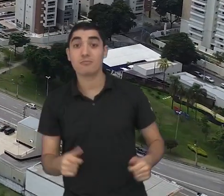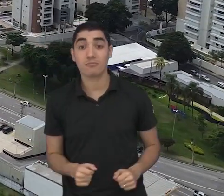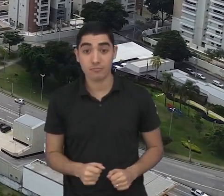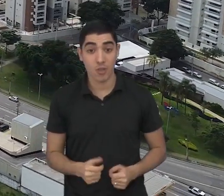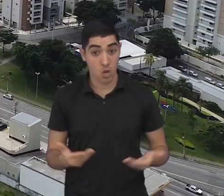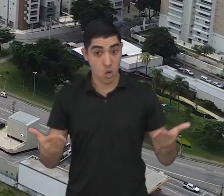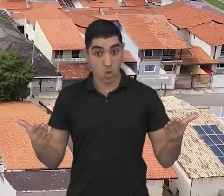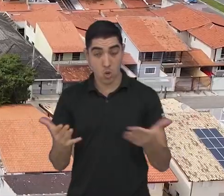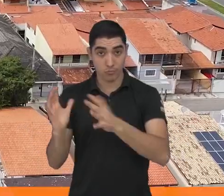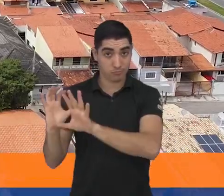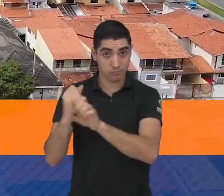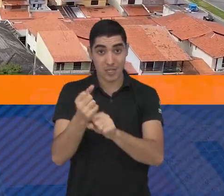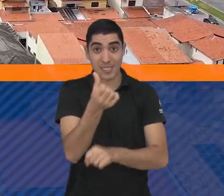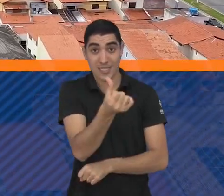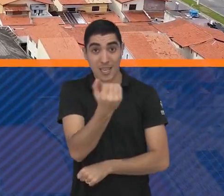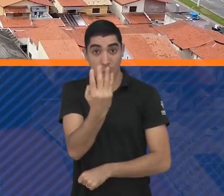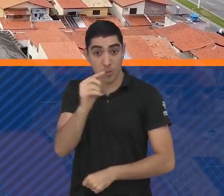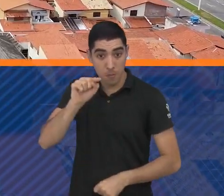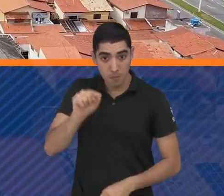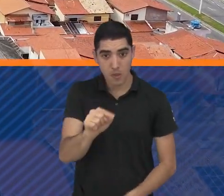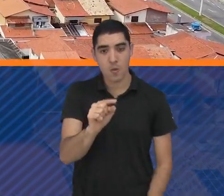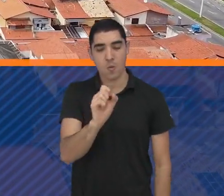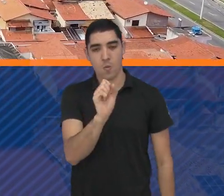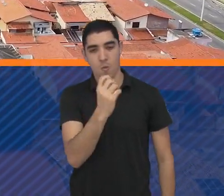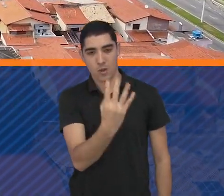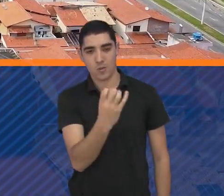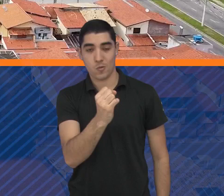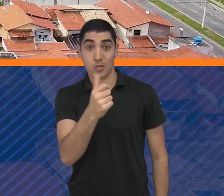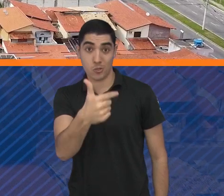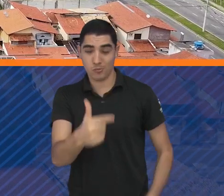última década. Hoje vivem aqui